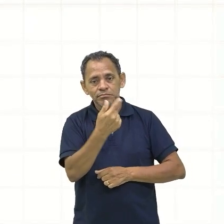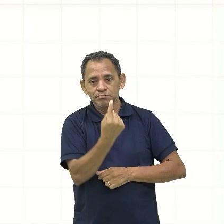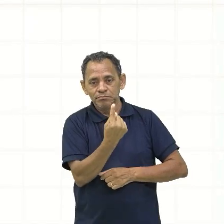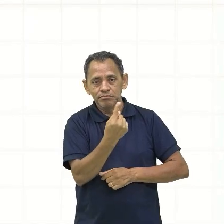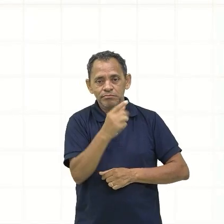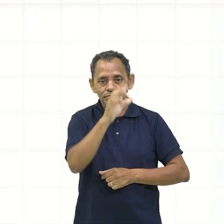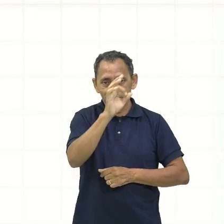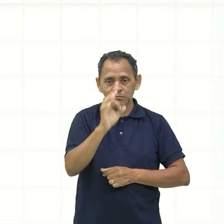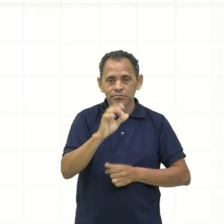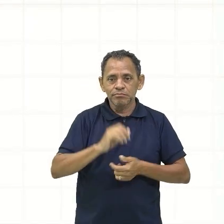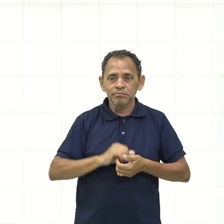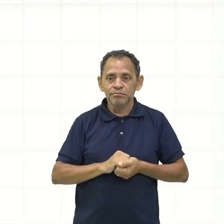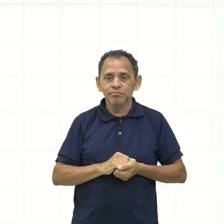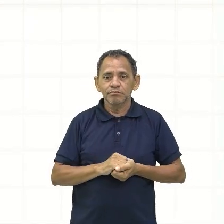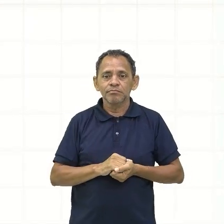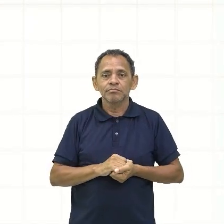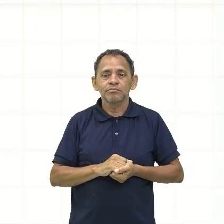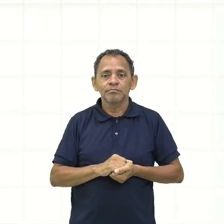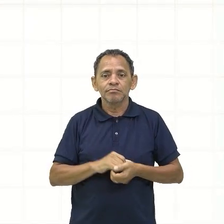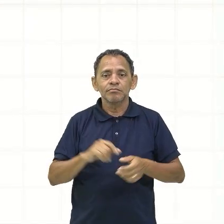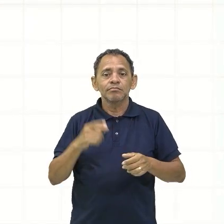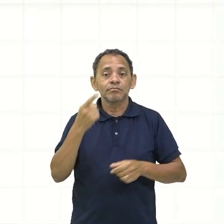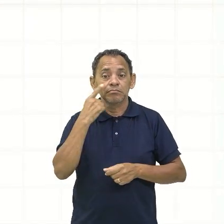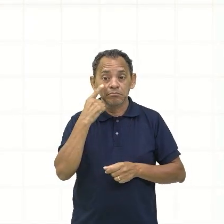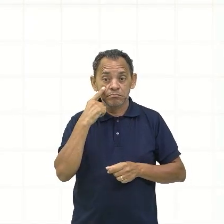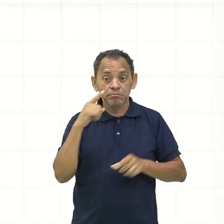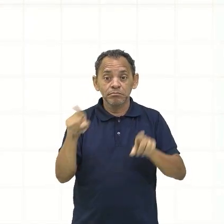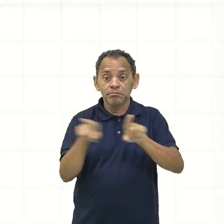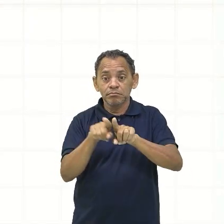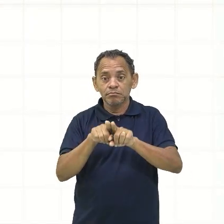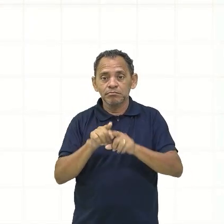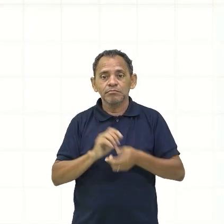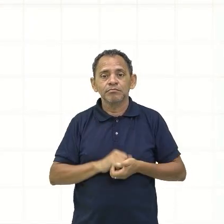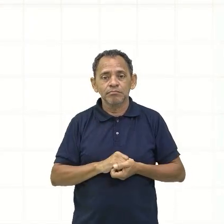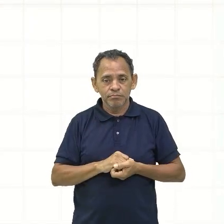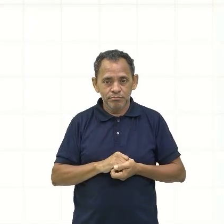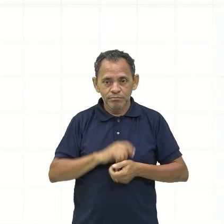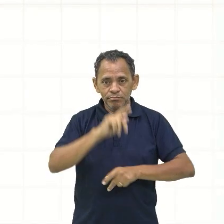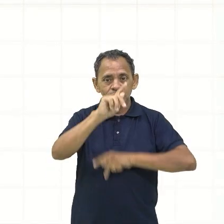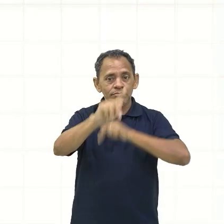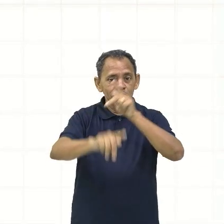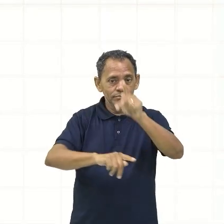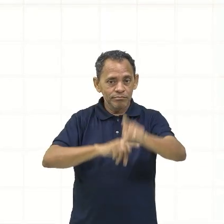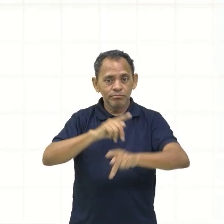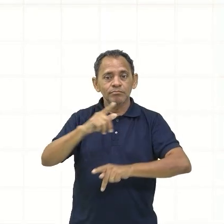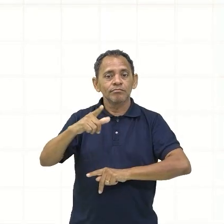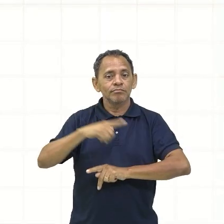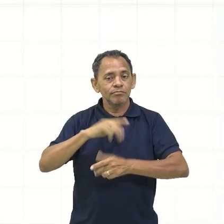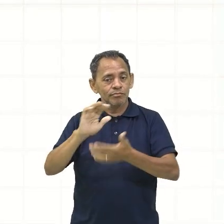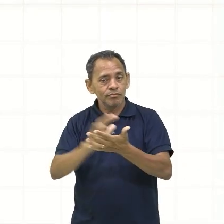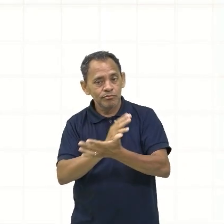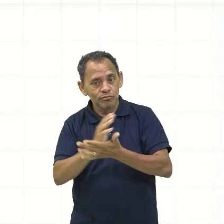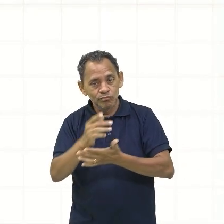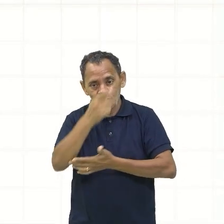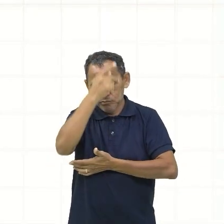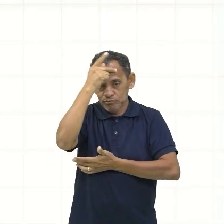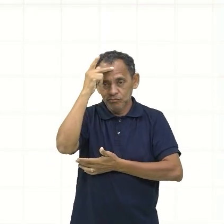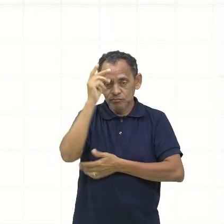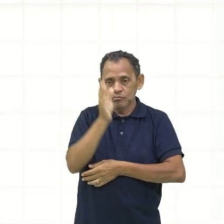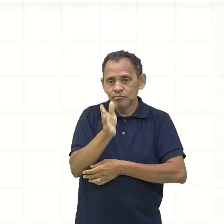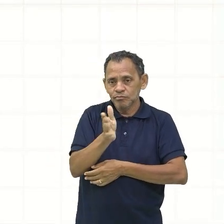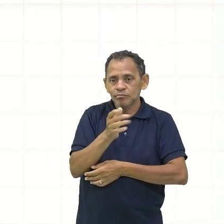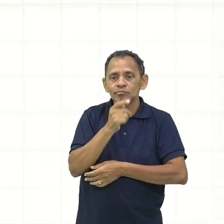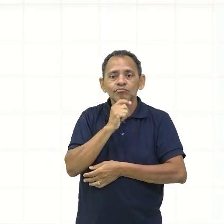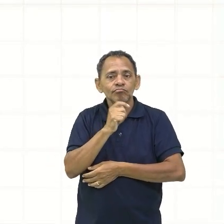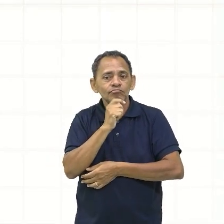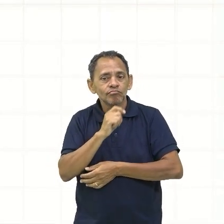1,21%. E observem ainda, né, que a população, nós temos algumas pessoas idosas no estado